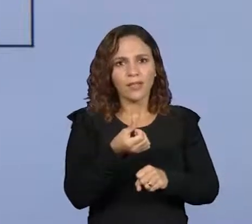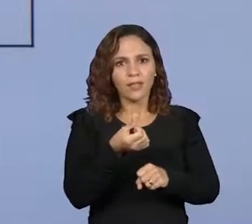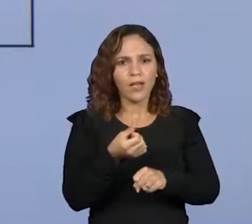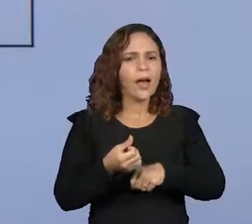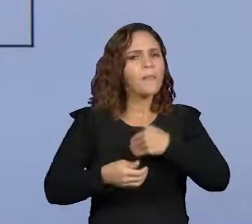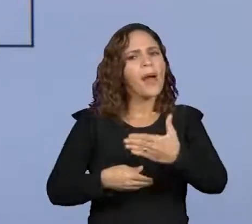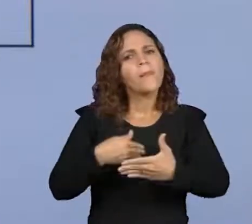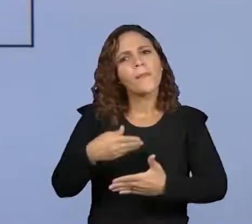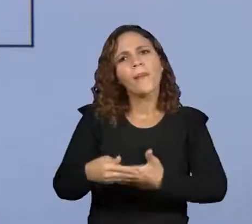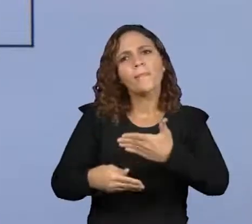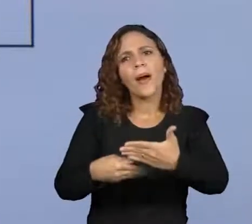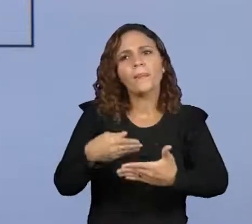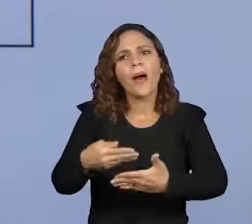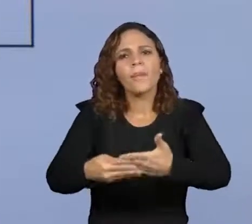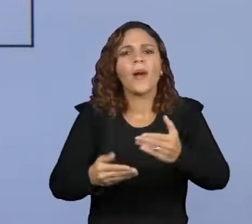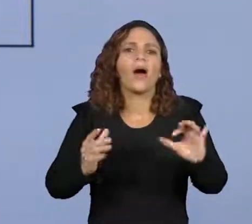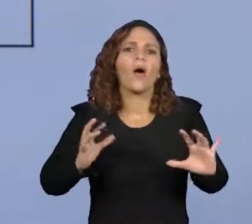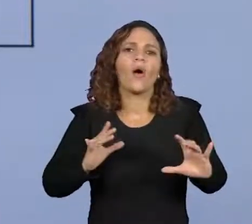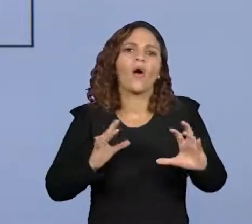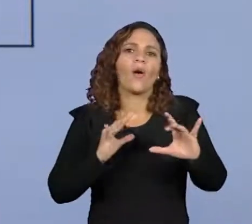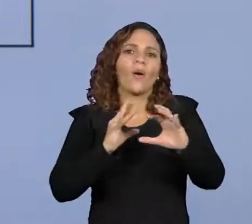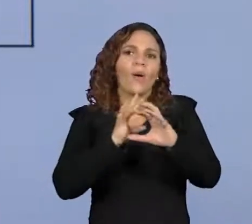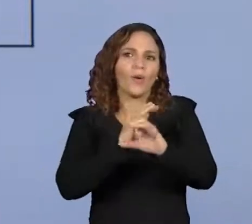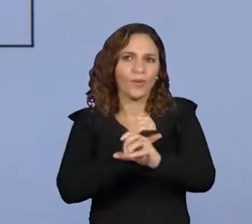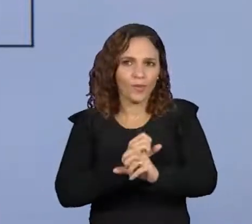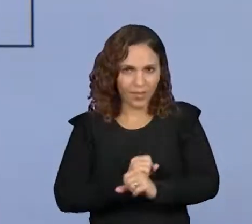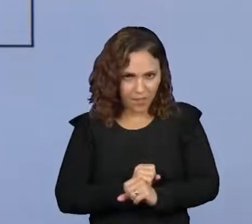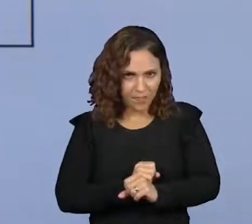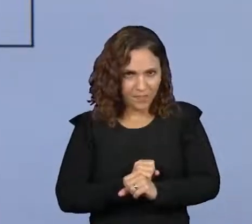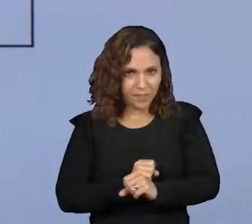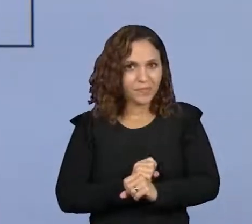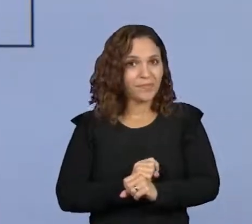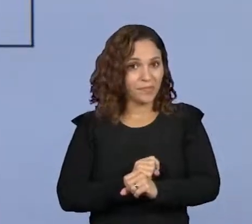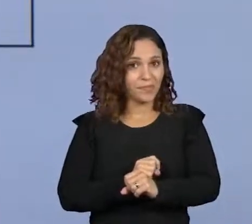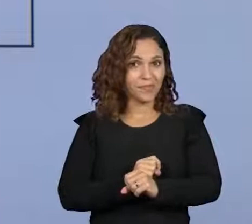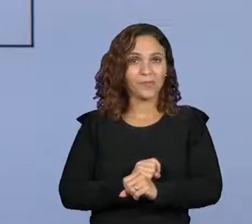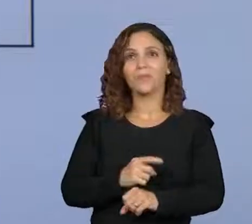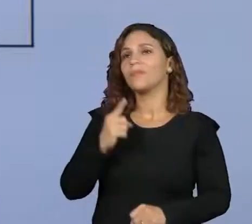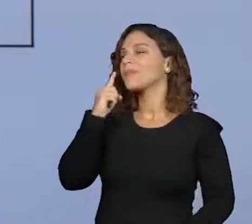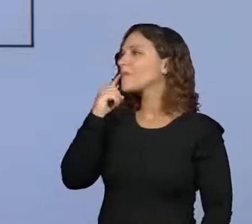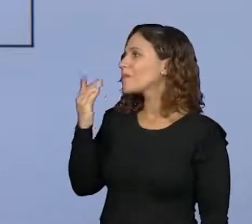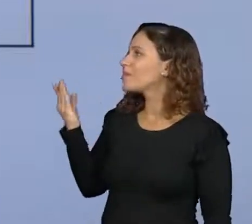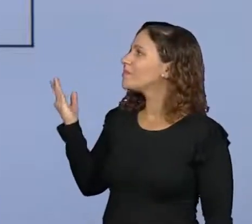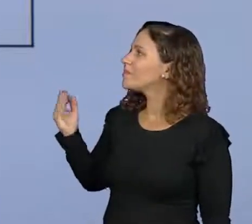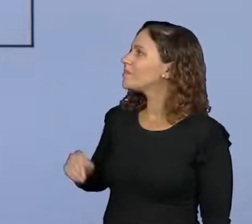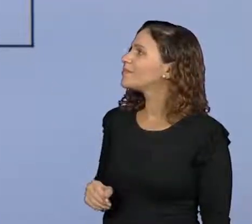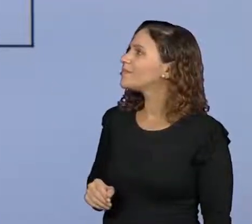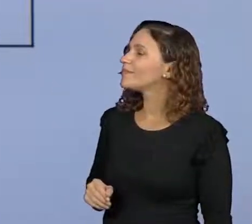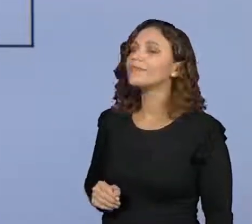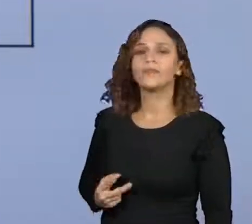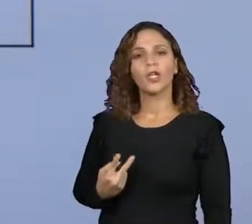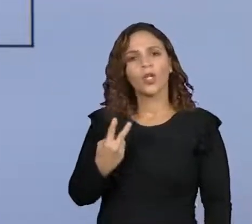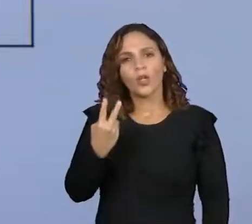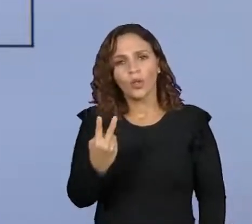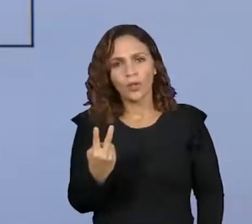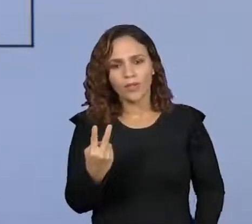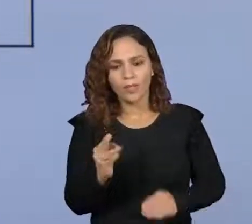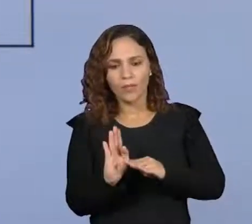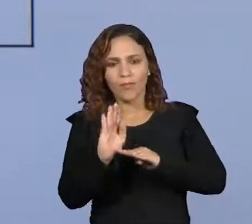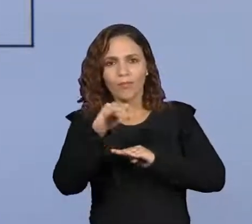essa contagem aí, olha só, é uma contagem que a gente faz, do 2 para o